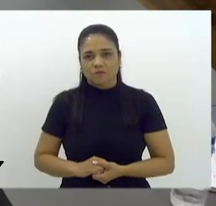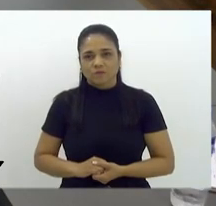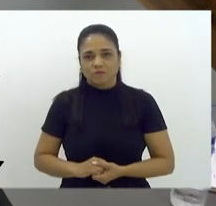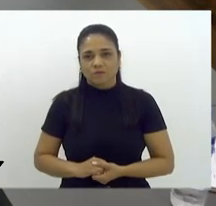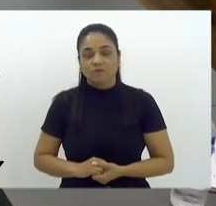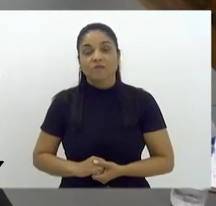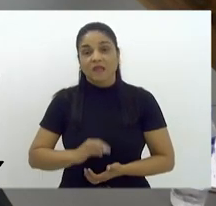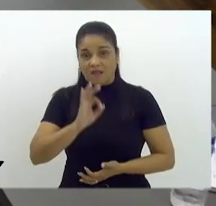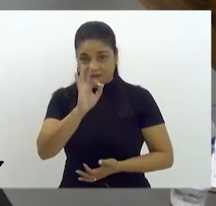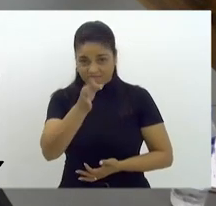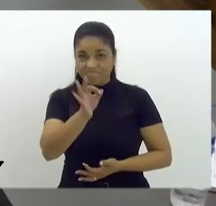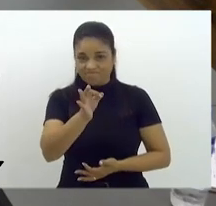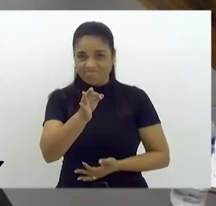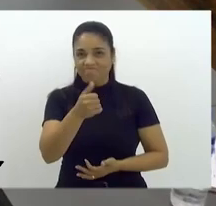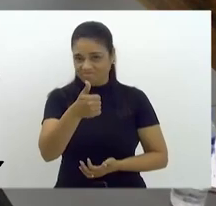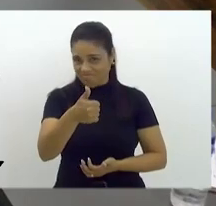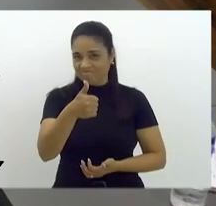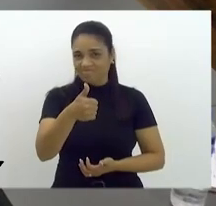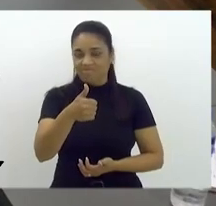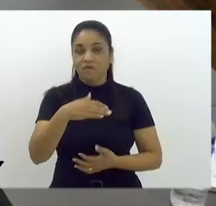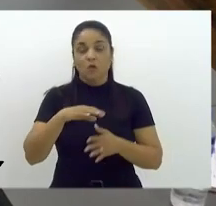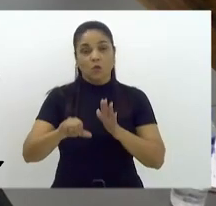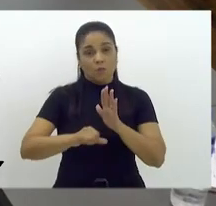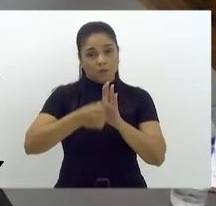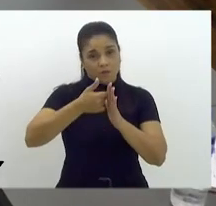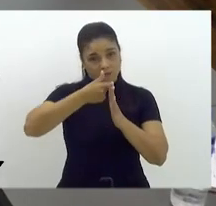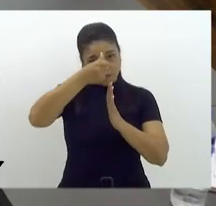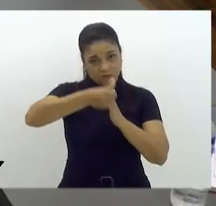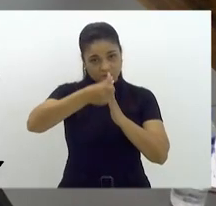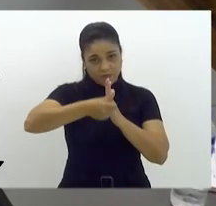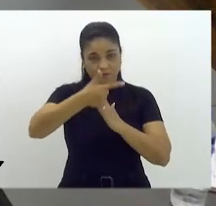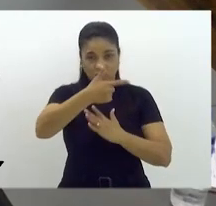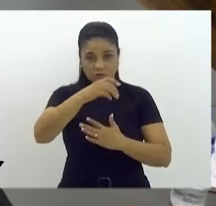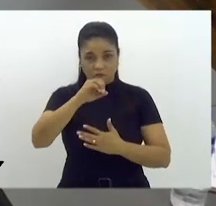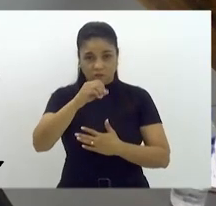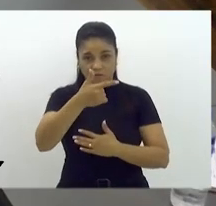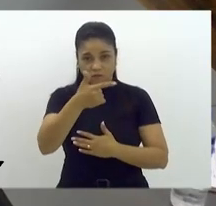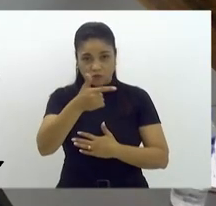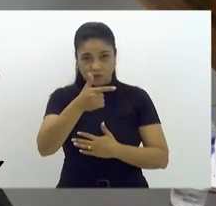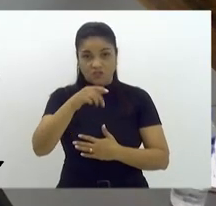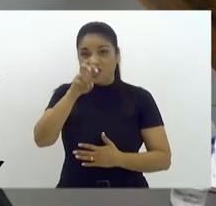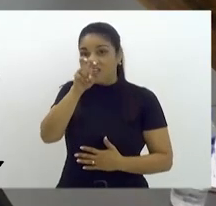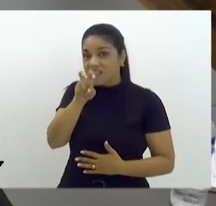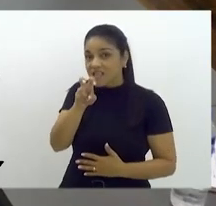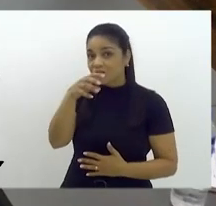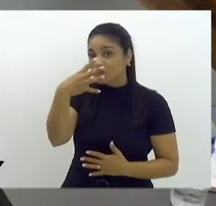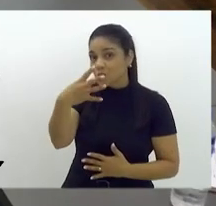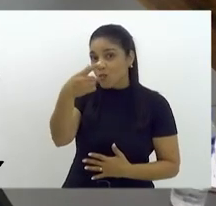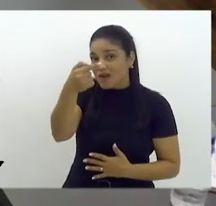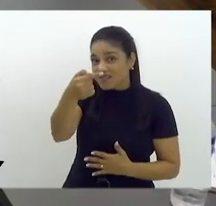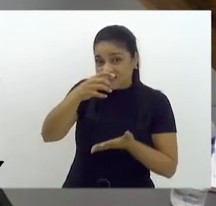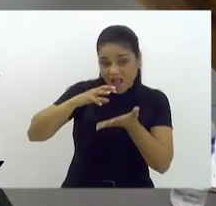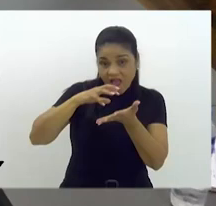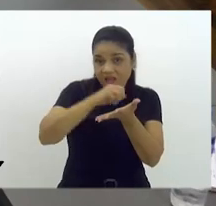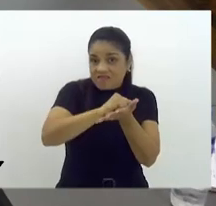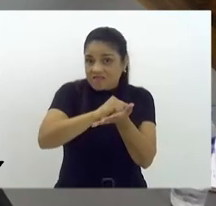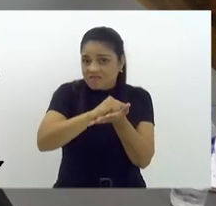esse então no primeiro semestre de 2022 foram 547 ocorrências